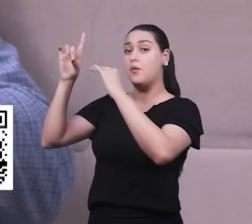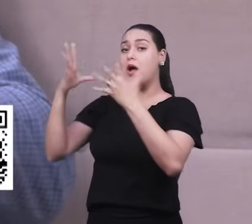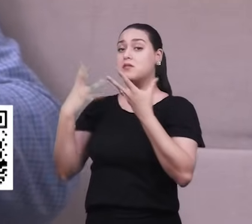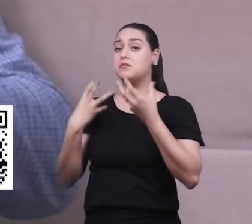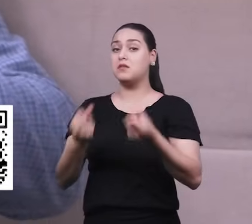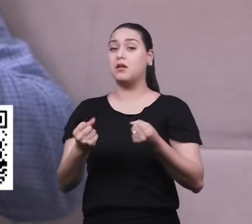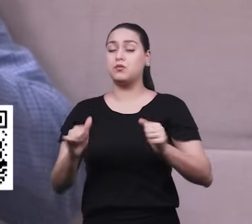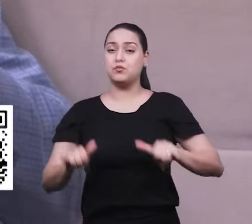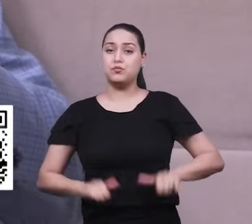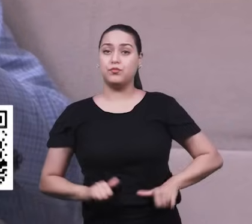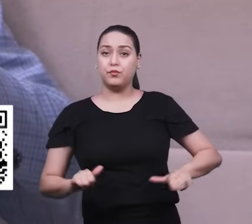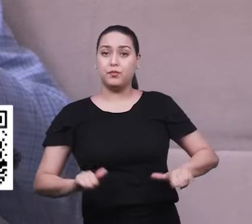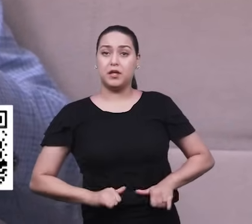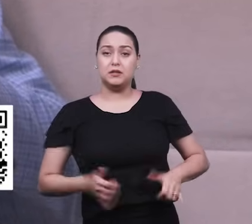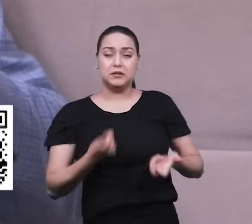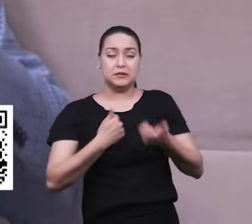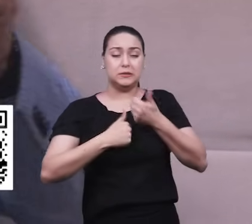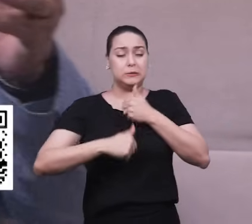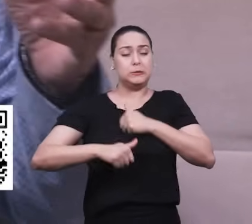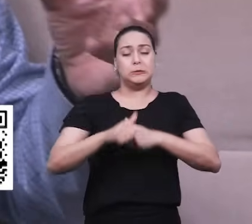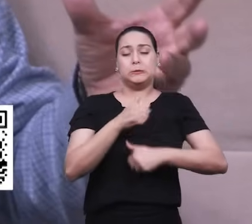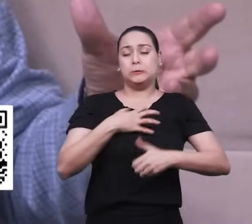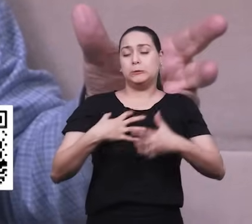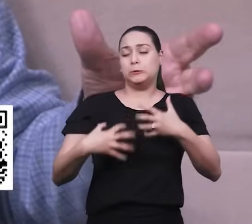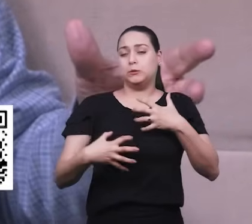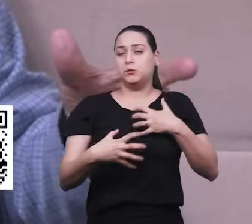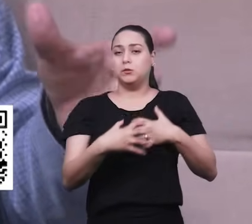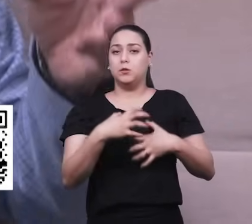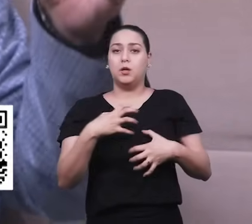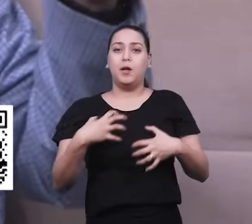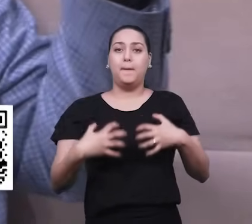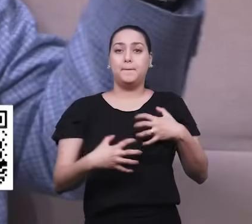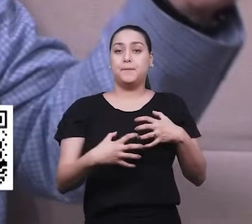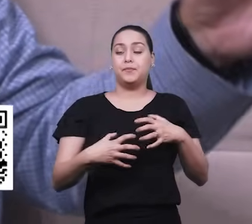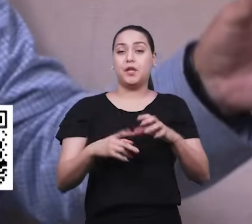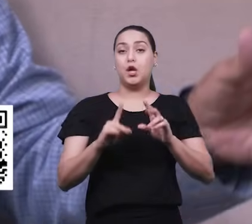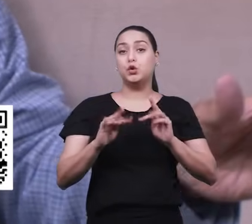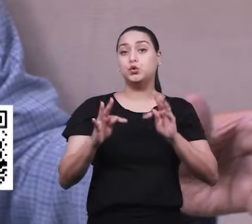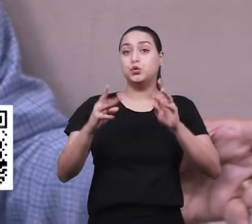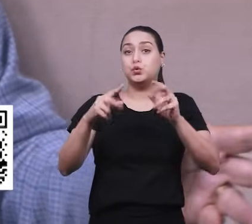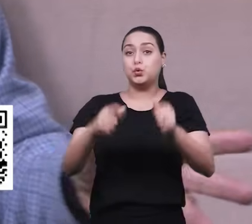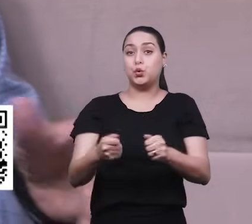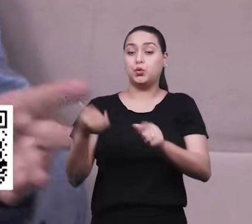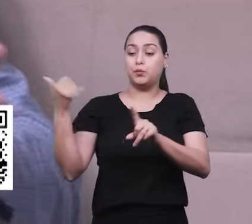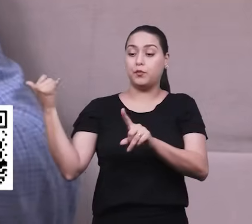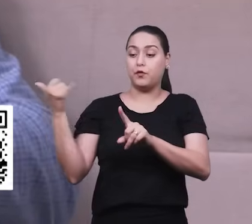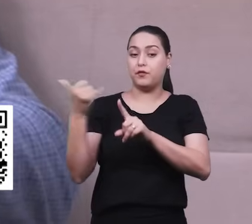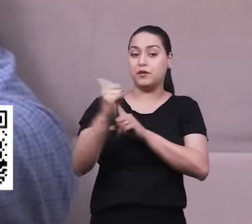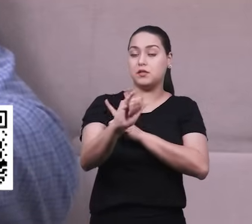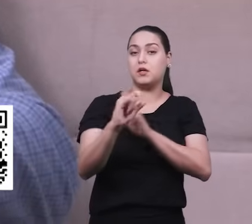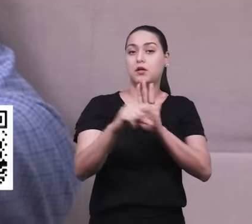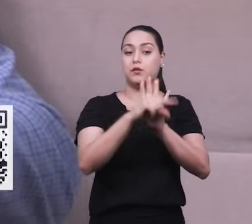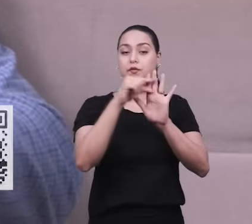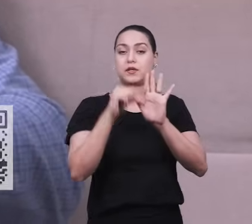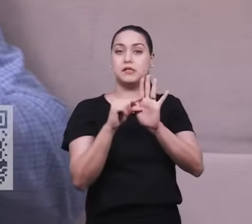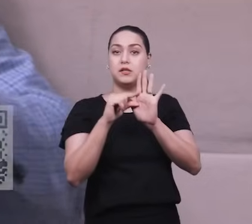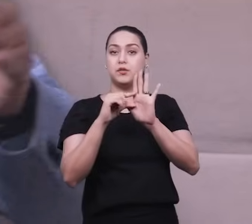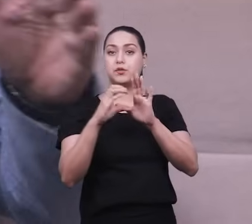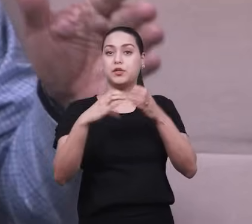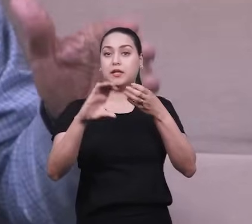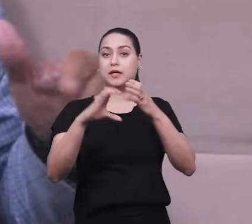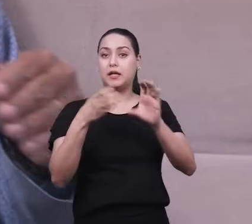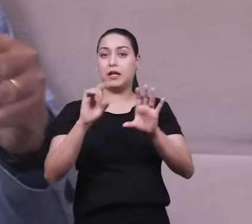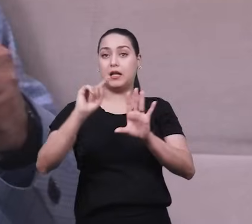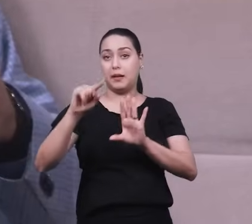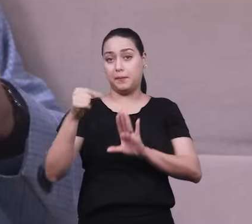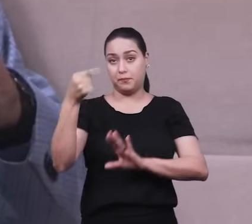sofrimento, essa angústia, esse quadro que está profetizado nesse versículo de Cantares, que daqui